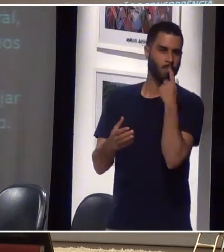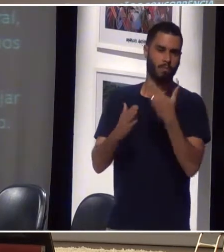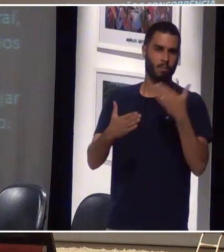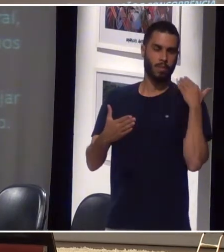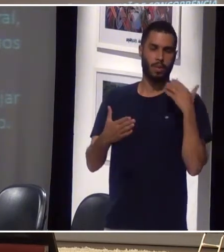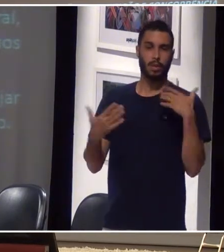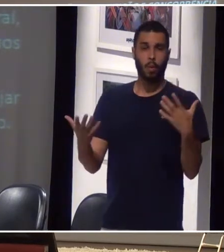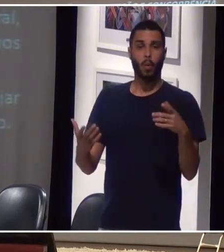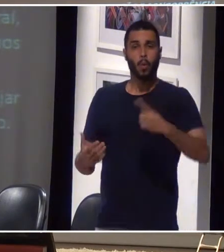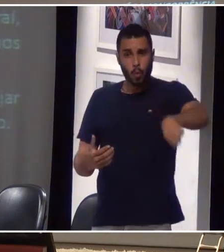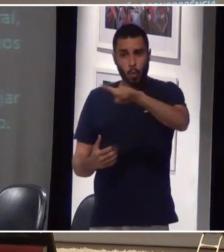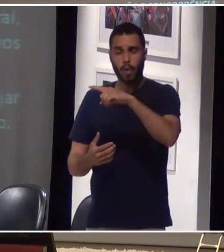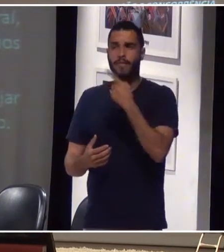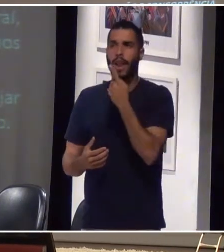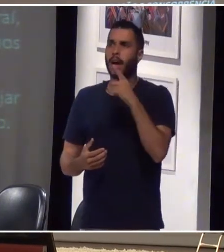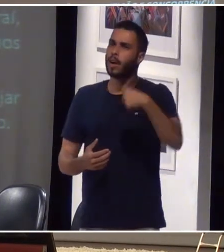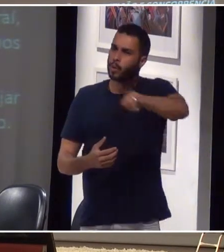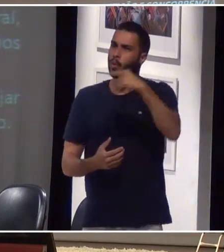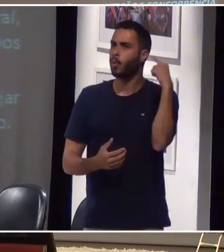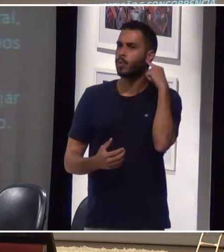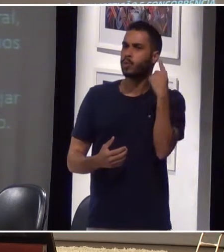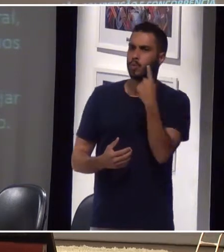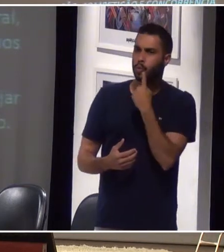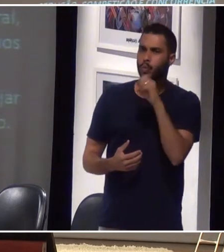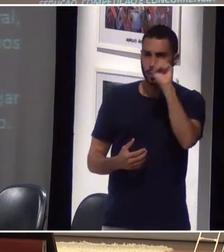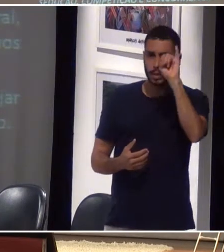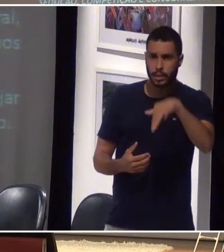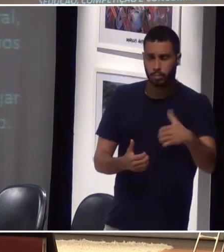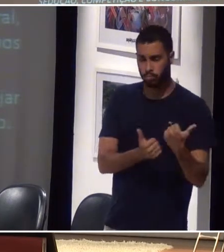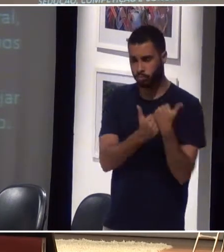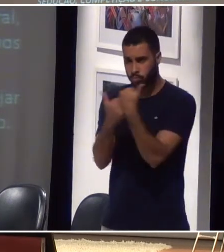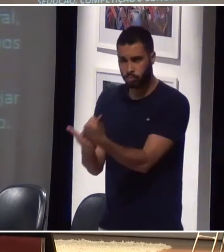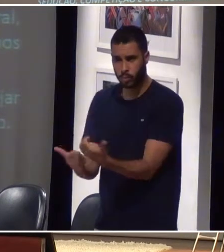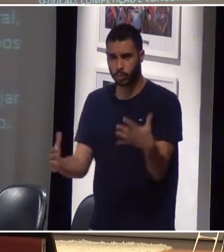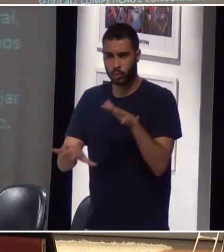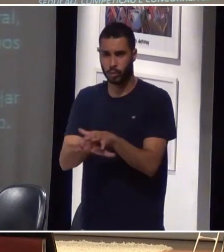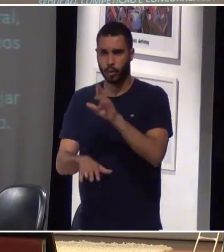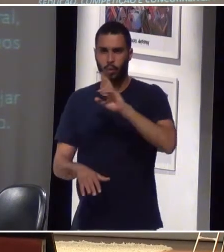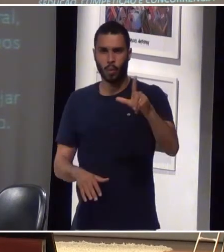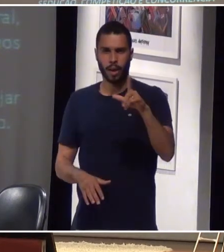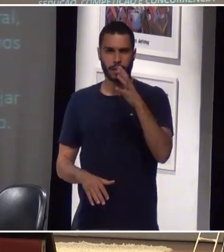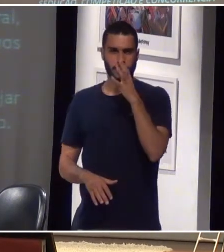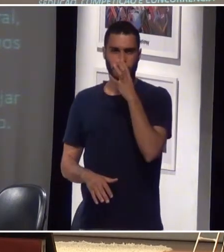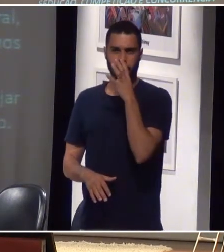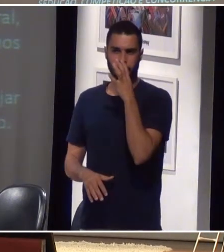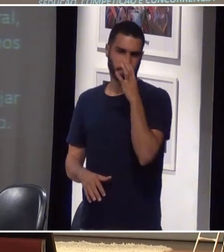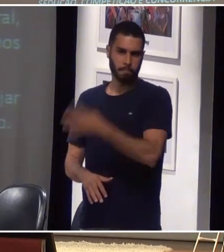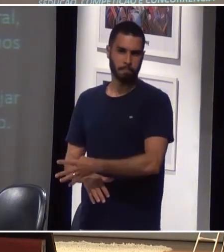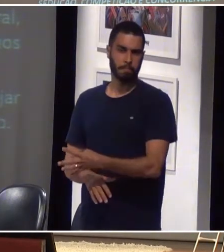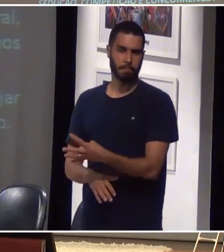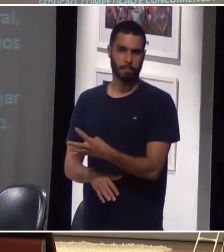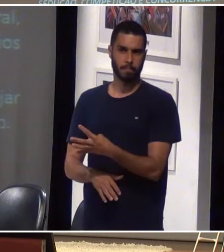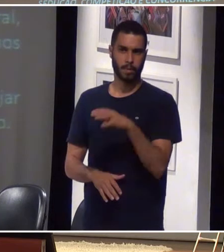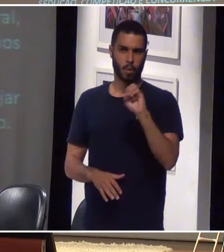que os surdos estão colaborando para a inclusão não é uma crítica negativa, não é um julgamento, é simplesmente dizer que